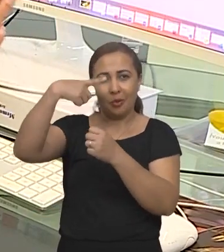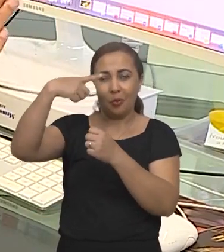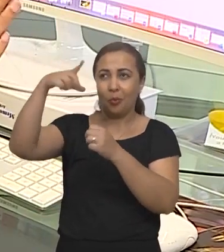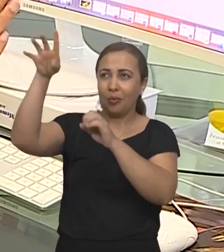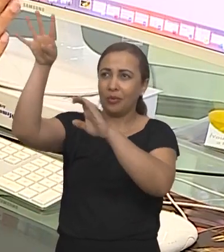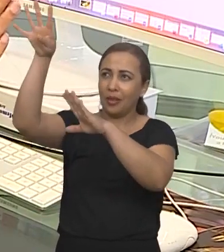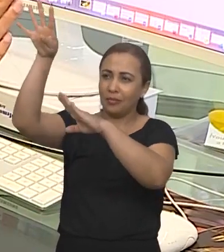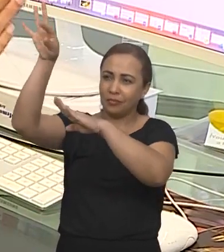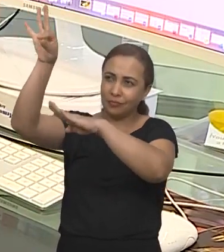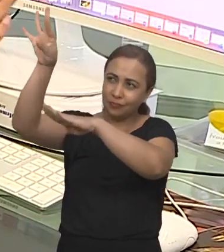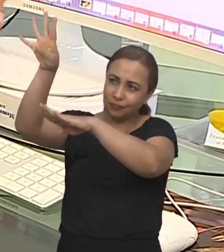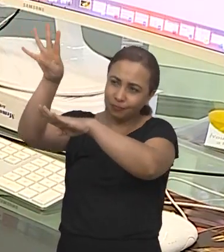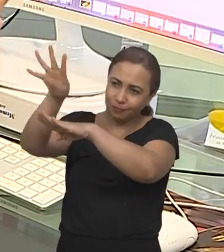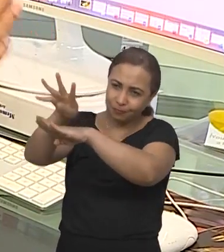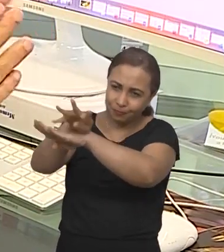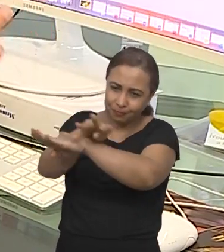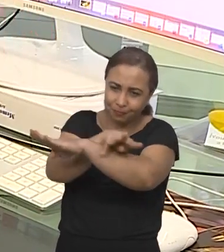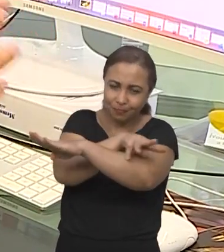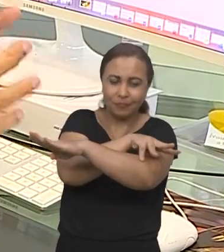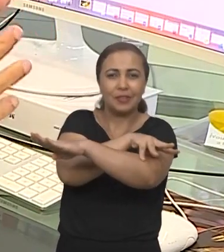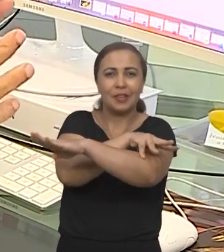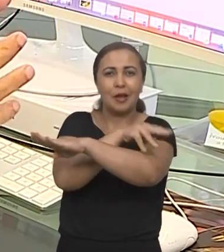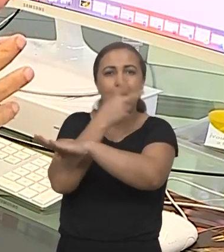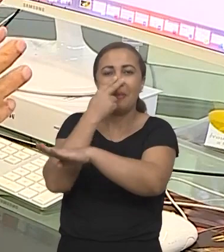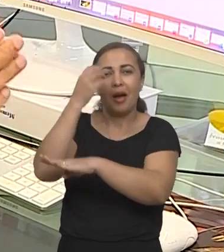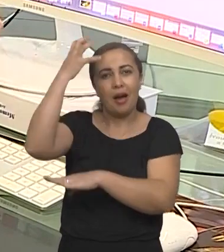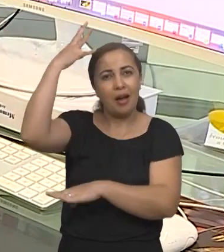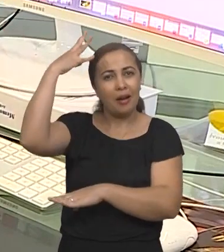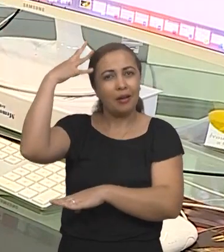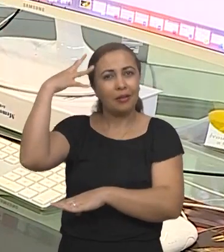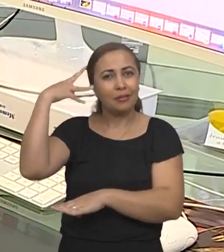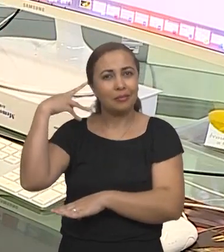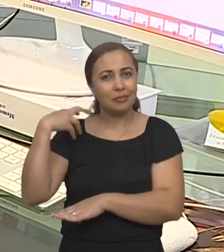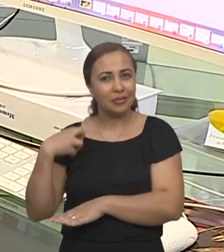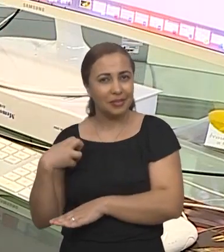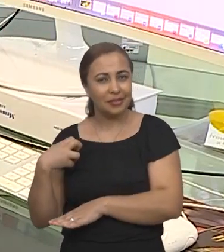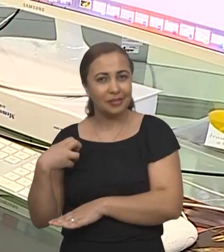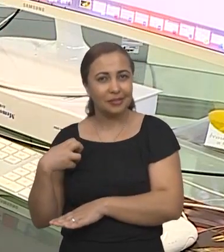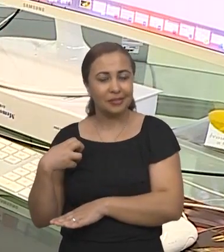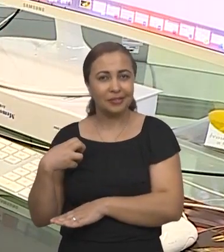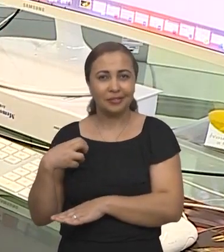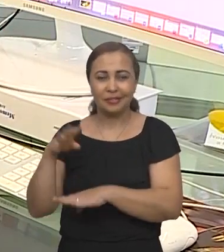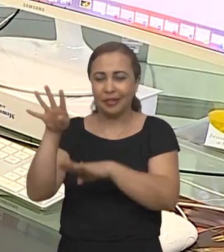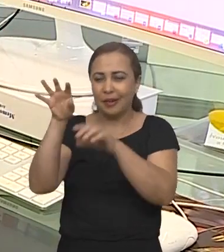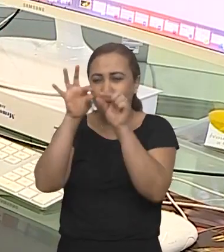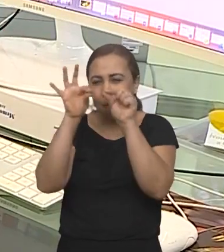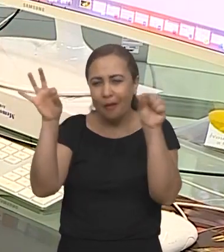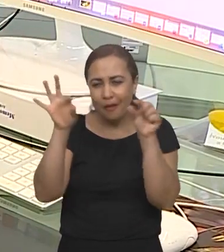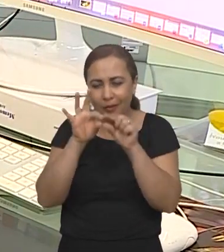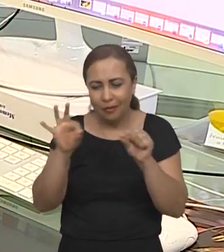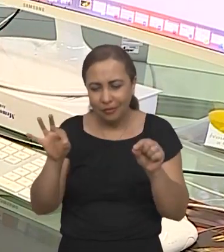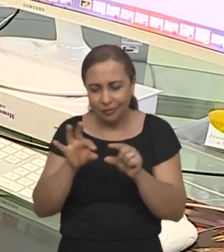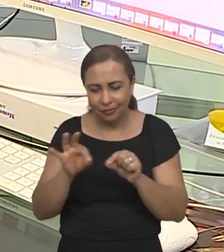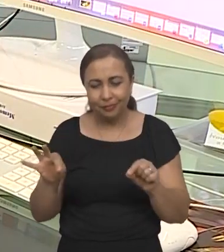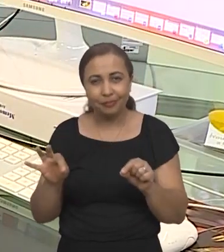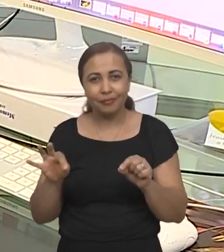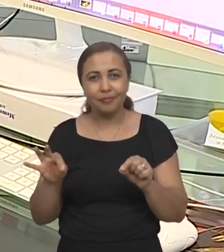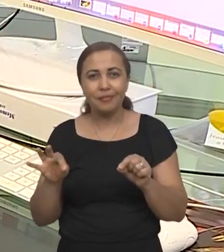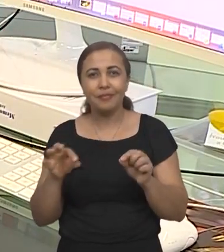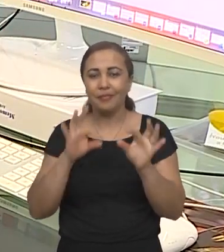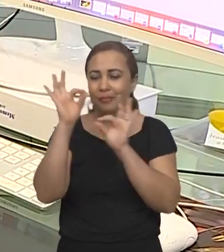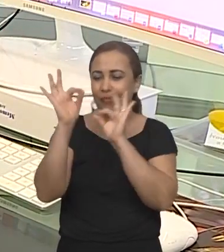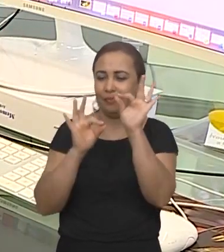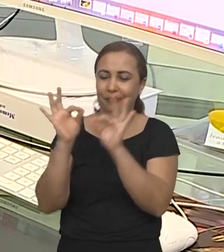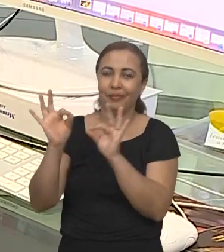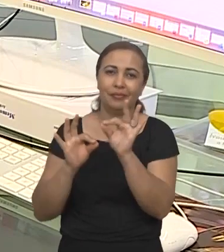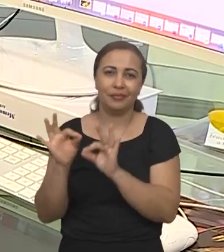da luz que é calibrada por esse instrumento, esse espectro, ele mostra linhas tão próximas e